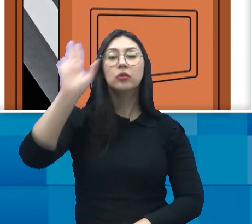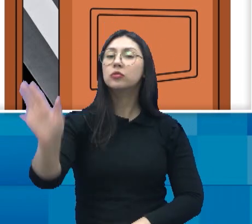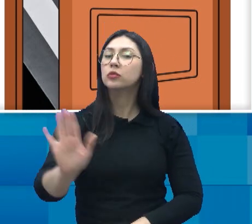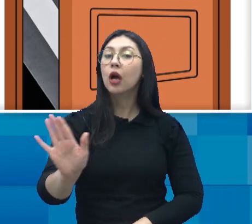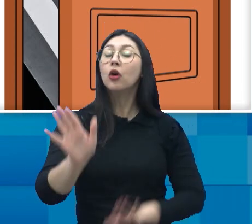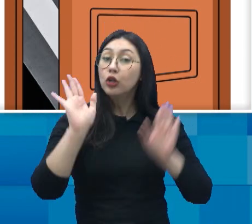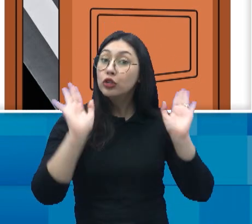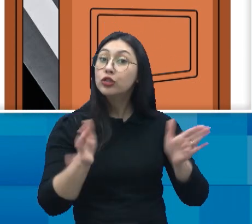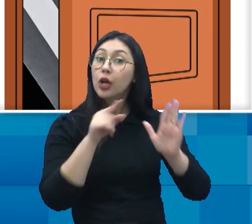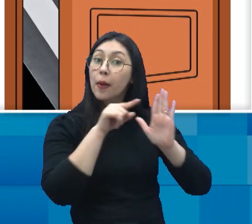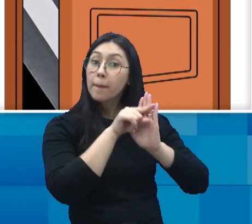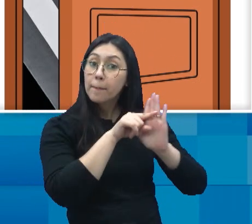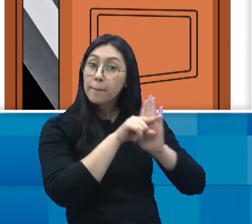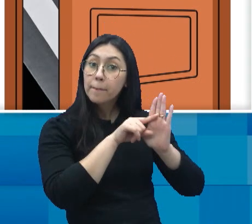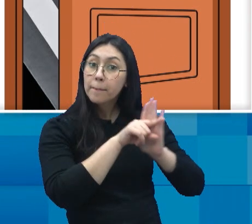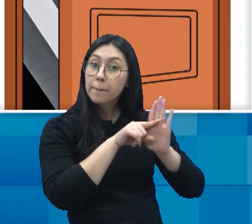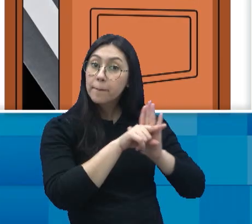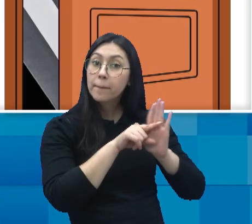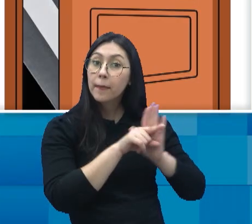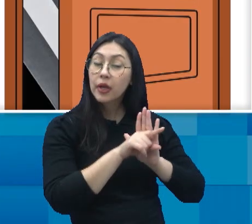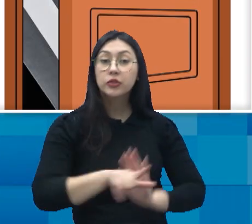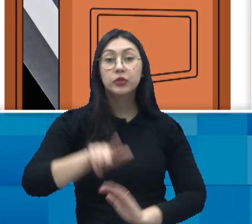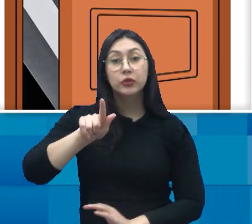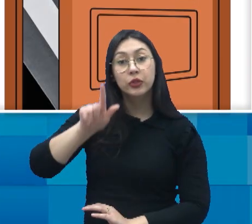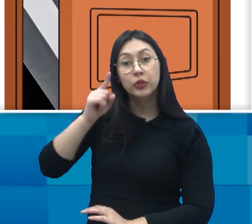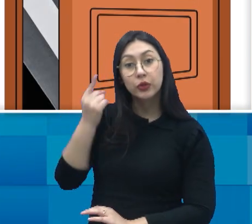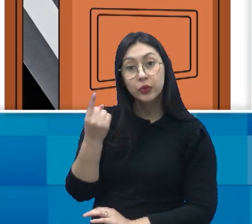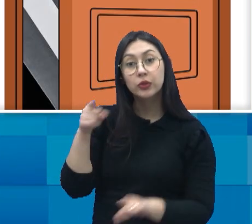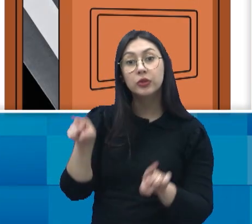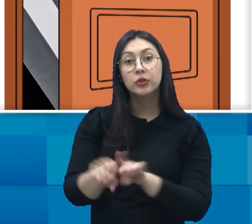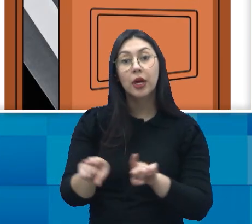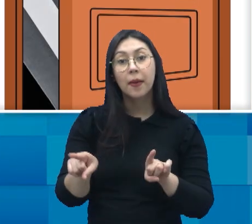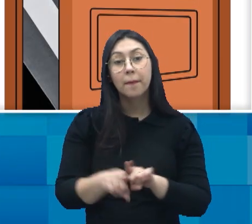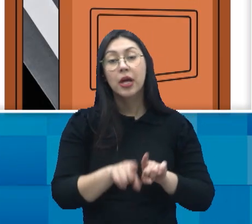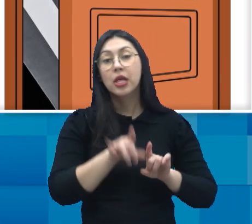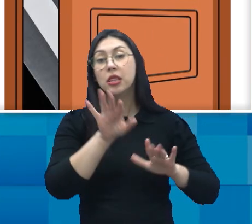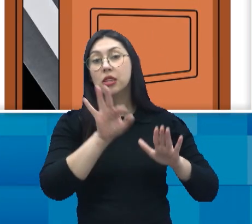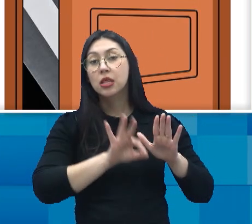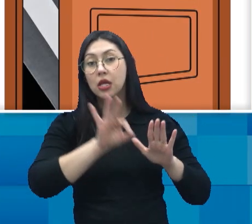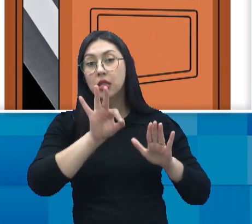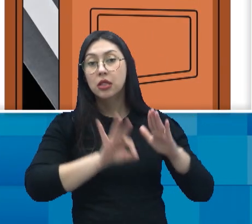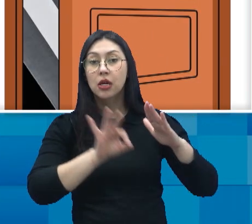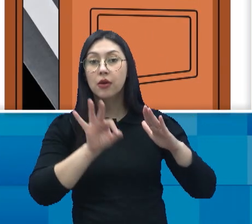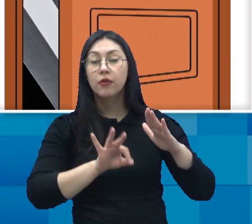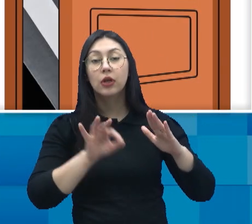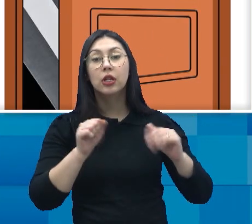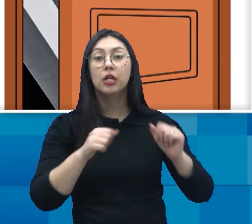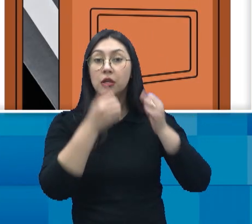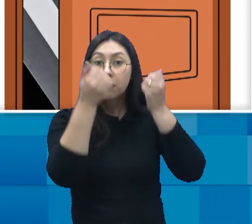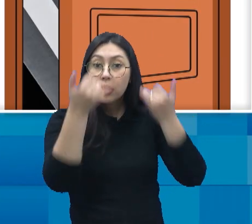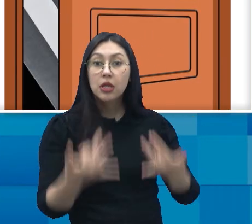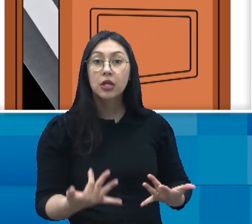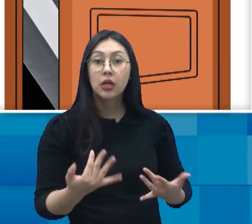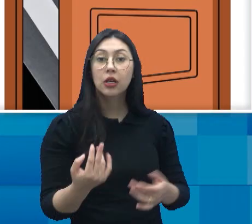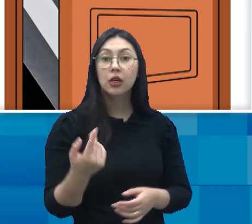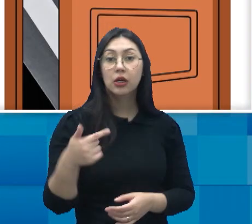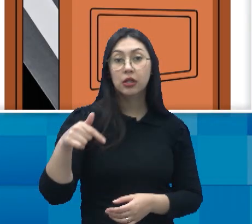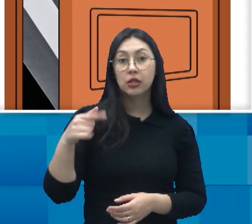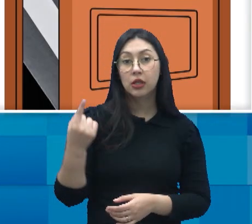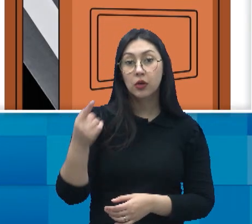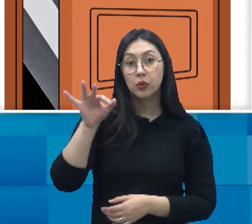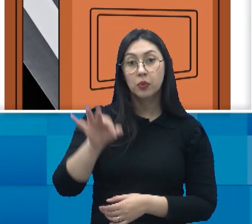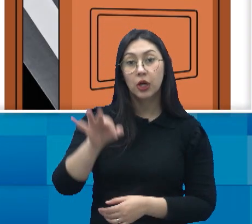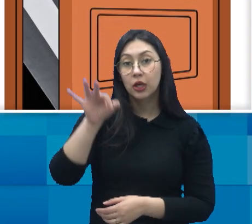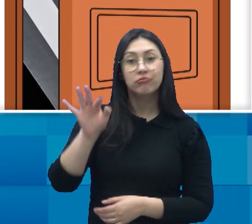que saiu no G1, Datafolha, 61% dizem que não votaria em candidato